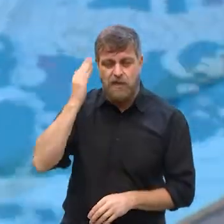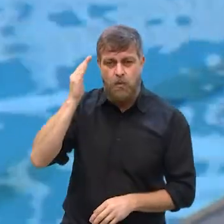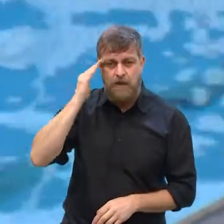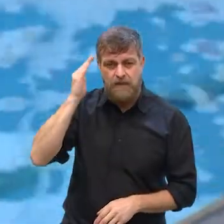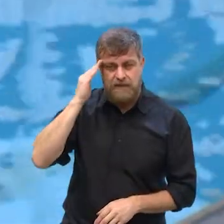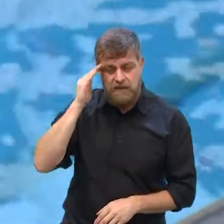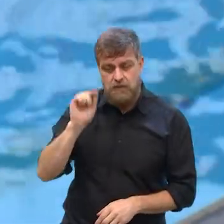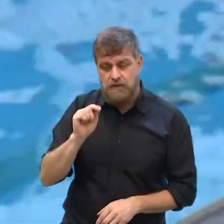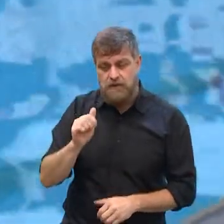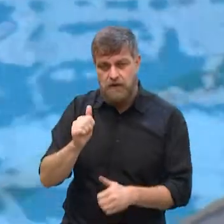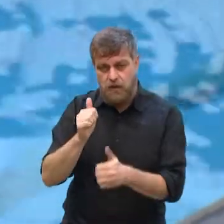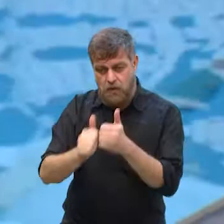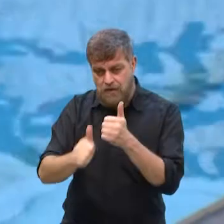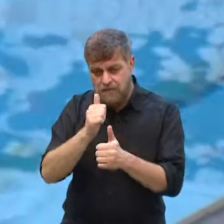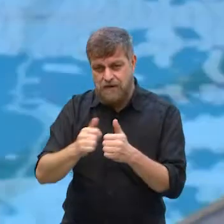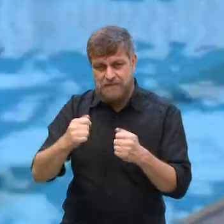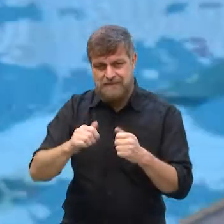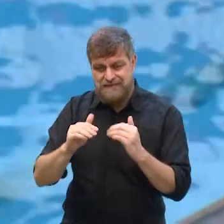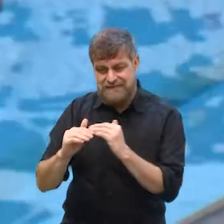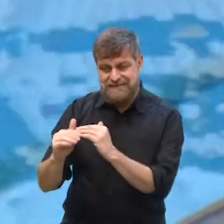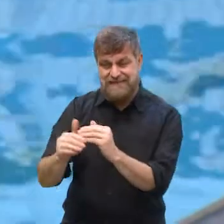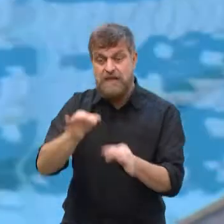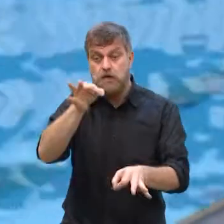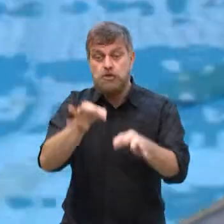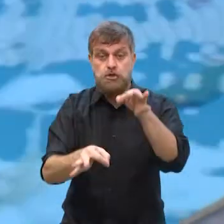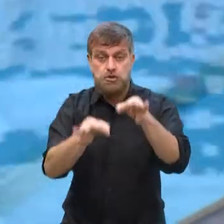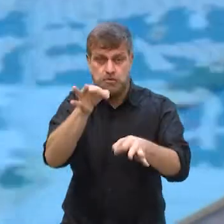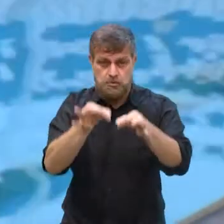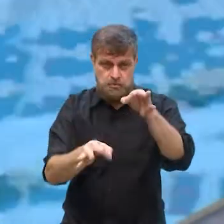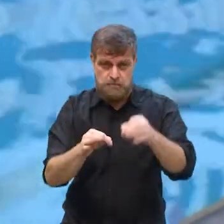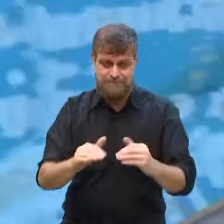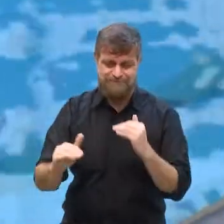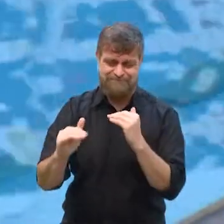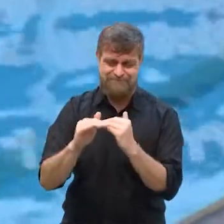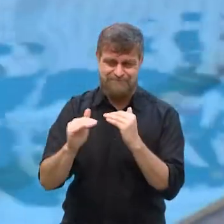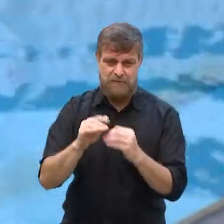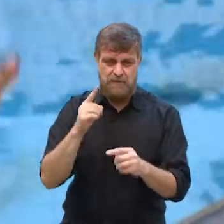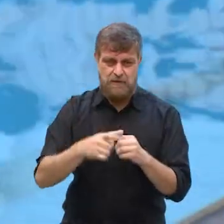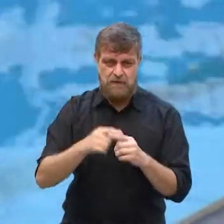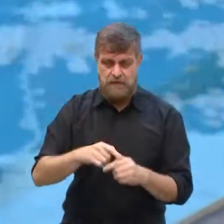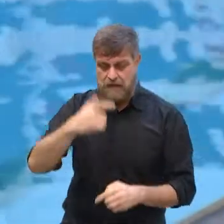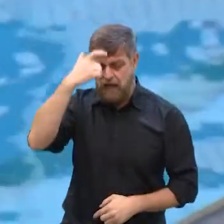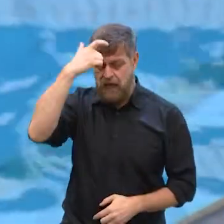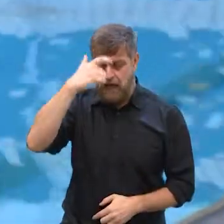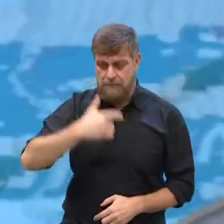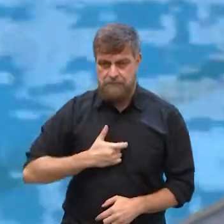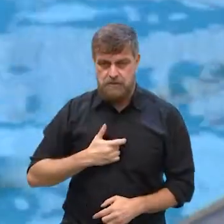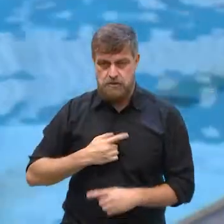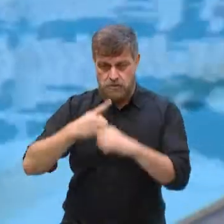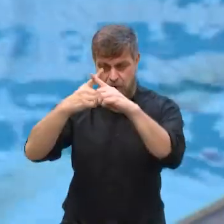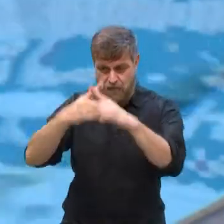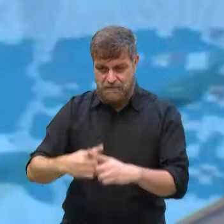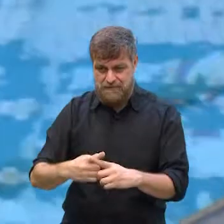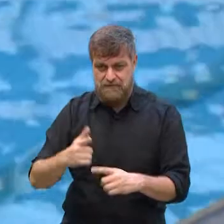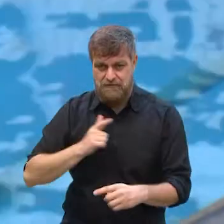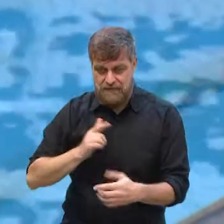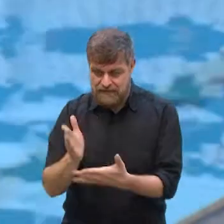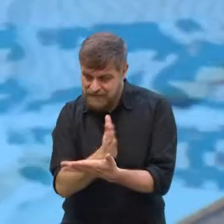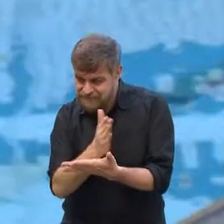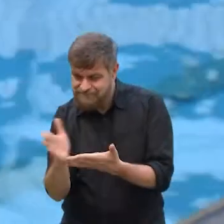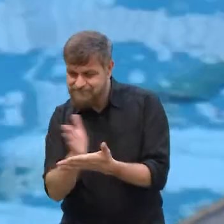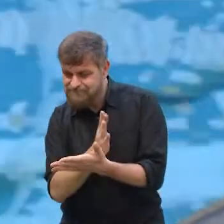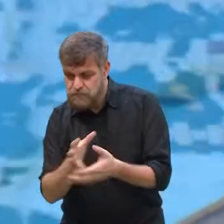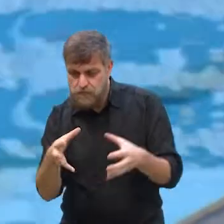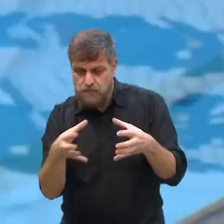tem que ser o mais justo, o mais claro possível. Porque para o atleta paralímpico que está competindo, a gente precisa passar por essa